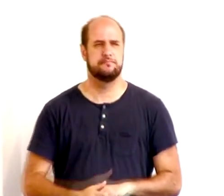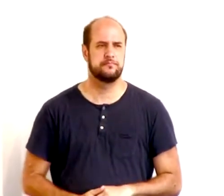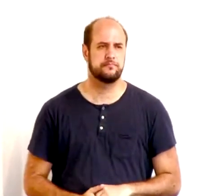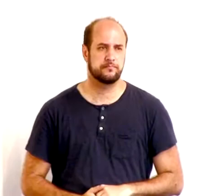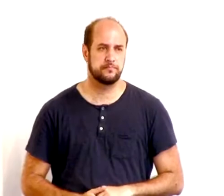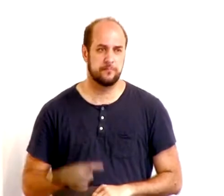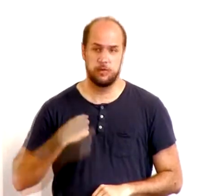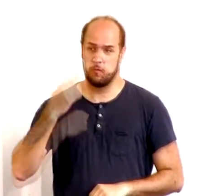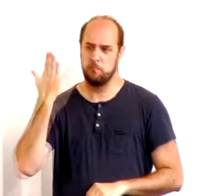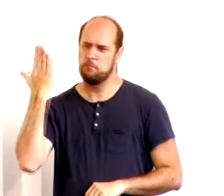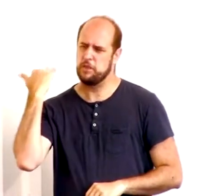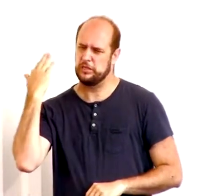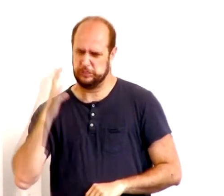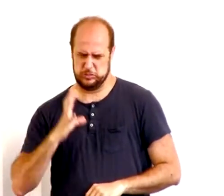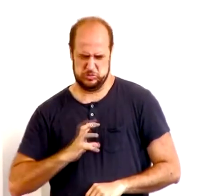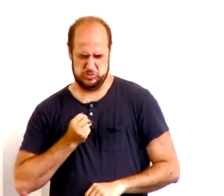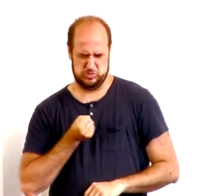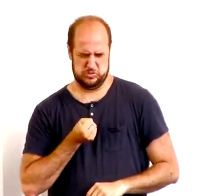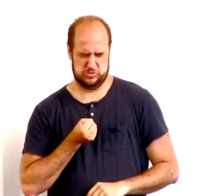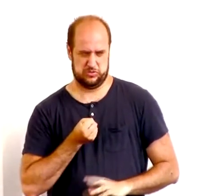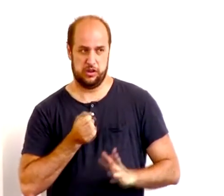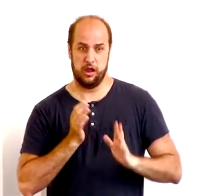Eu antes odiava, aprendi a amar.